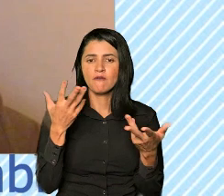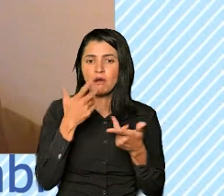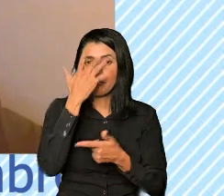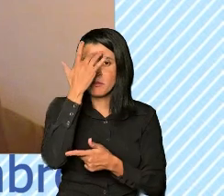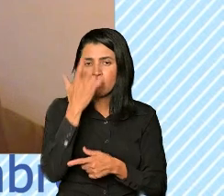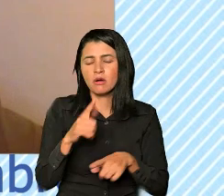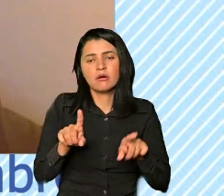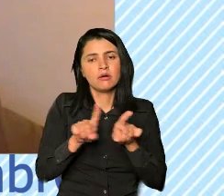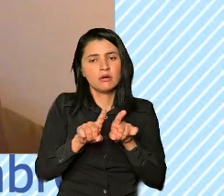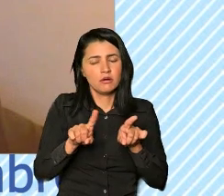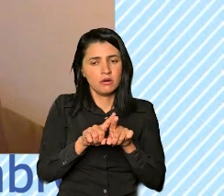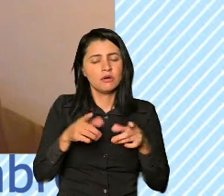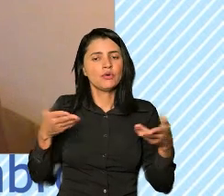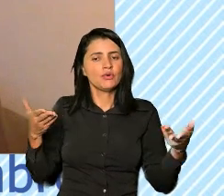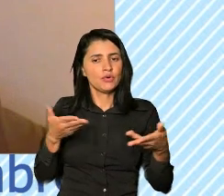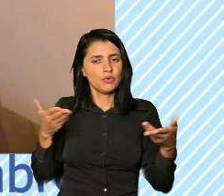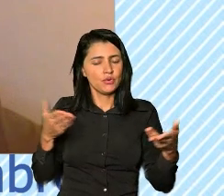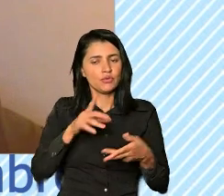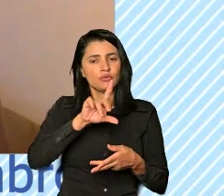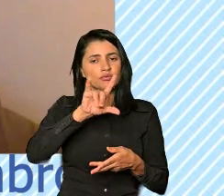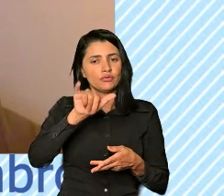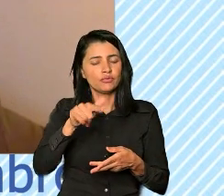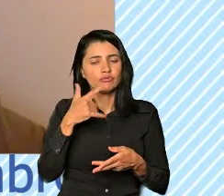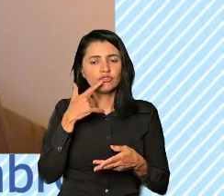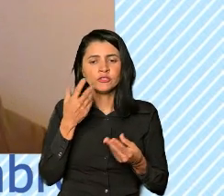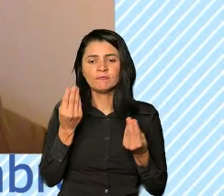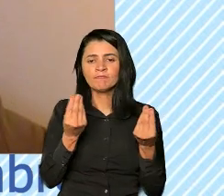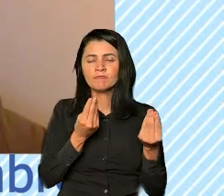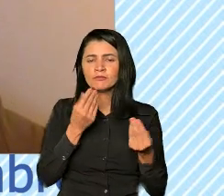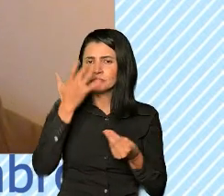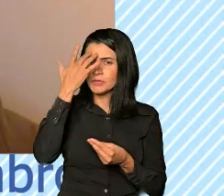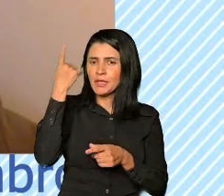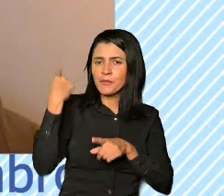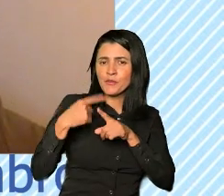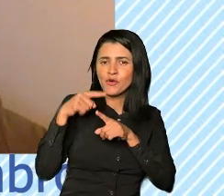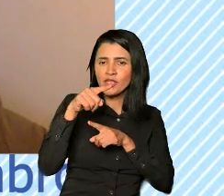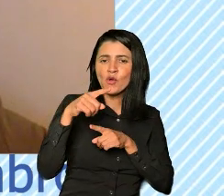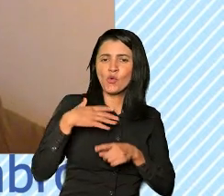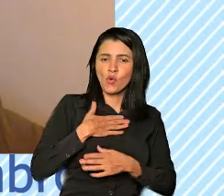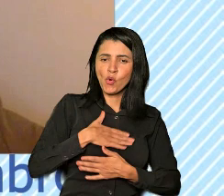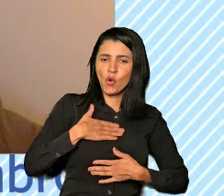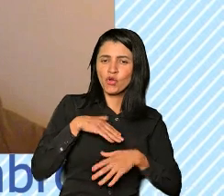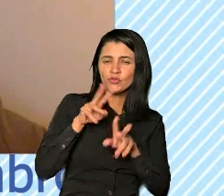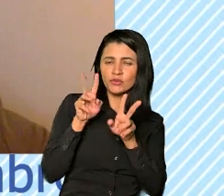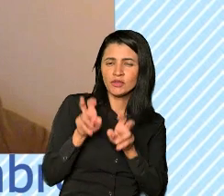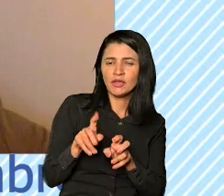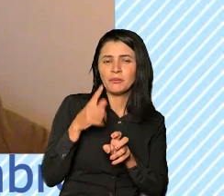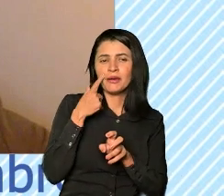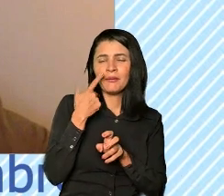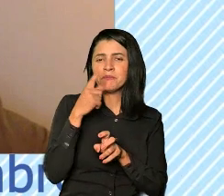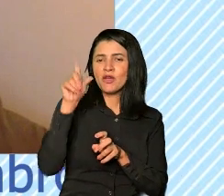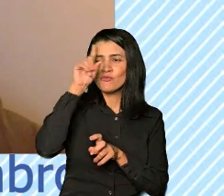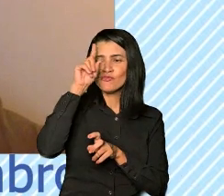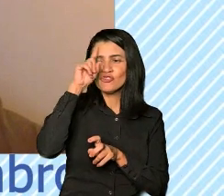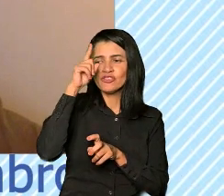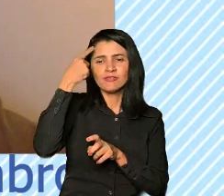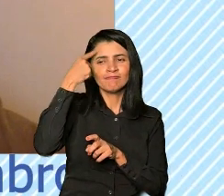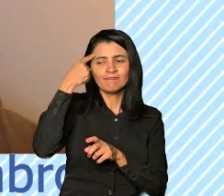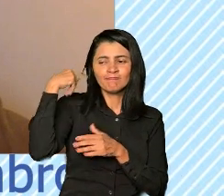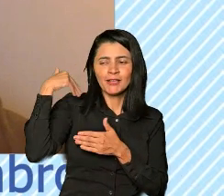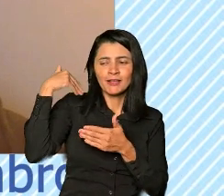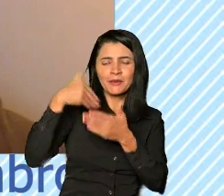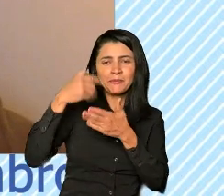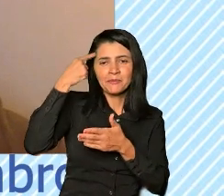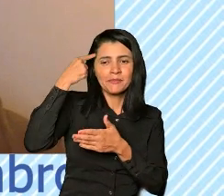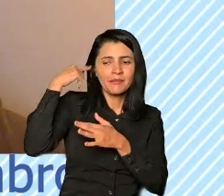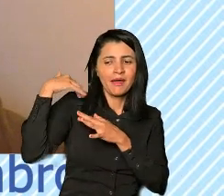amanhã também. Hoje foi um dia, eu não sei se é porque eu adoro esse tema, mas eu vou passar o resto do dia pensando em tudo